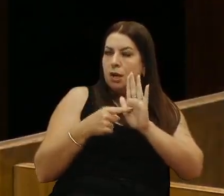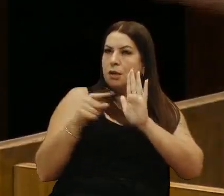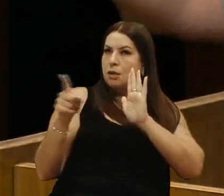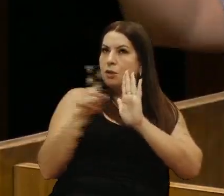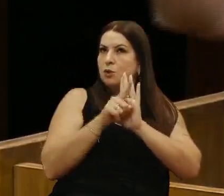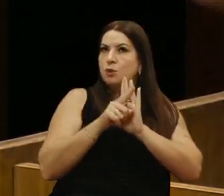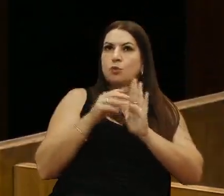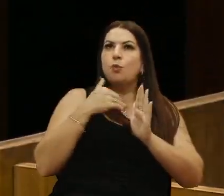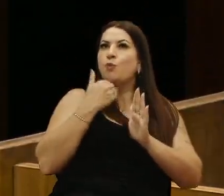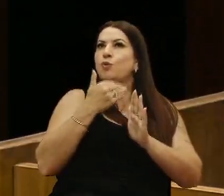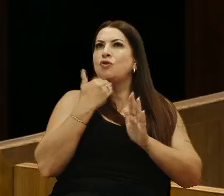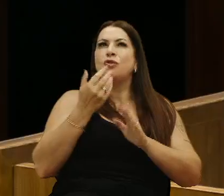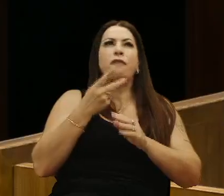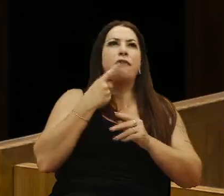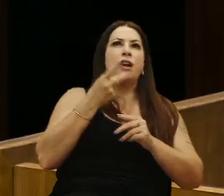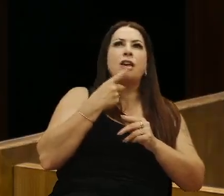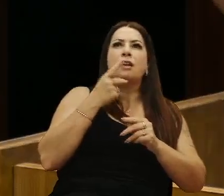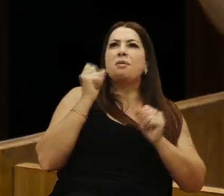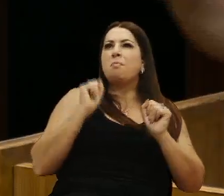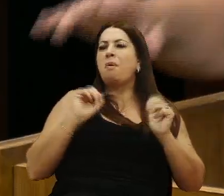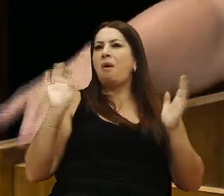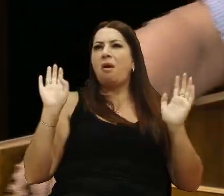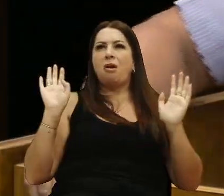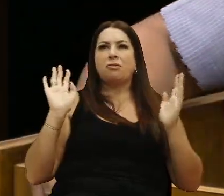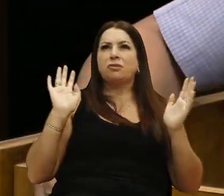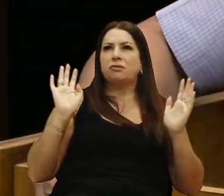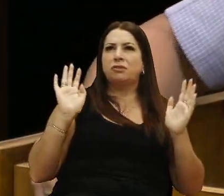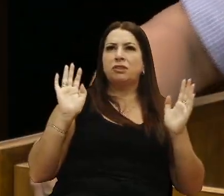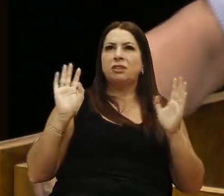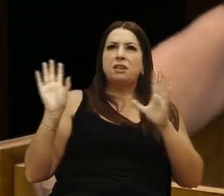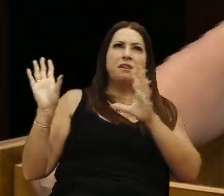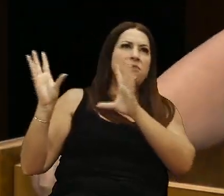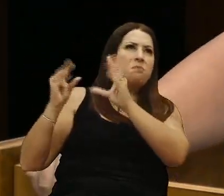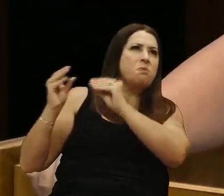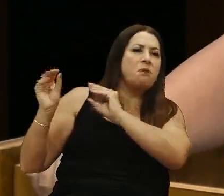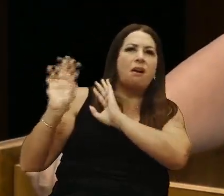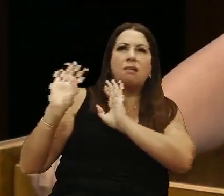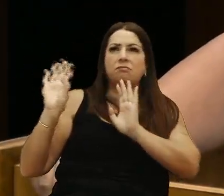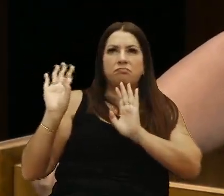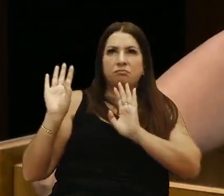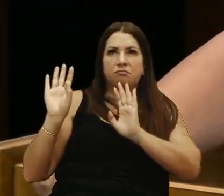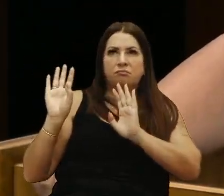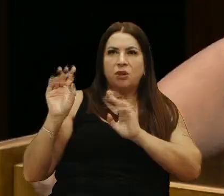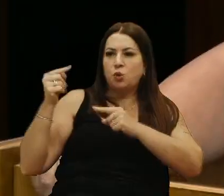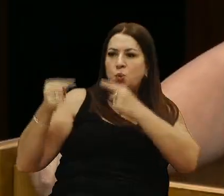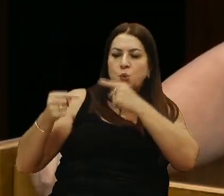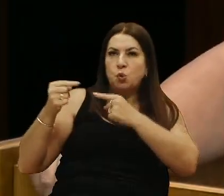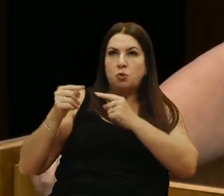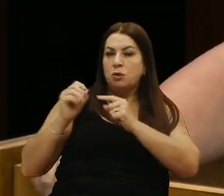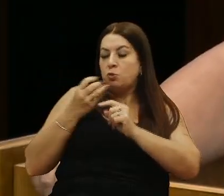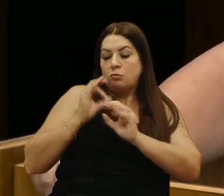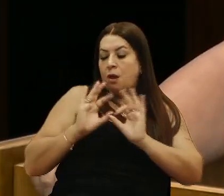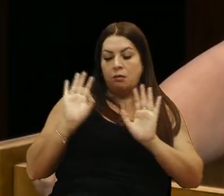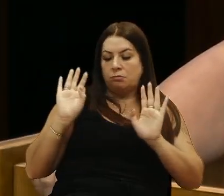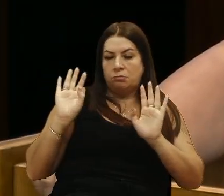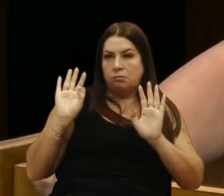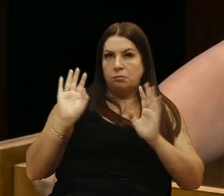não adianta, estou falando, podem ficar aí as brumas discutindo que está tudo